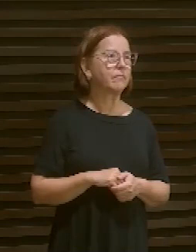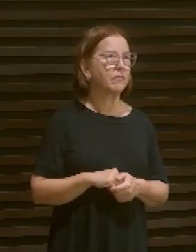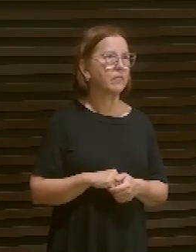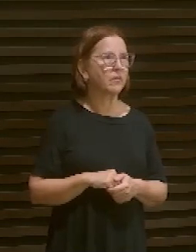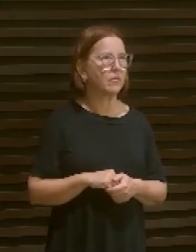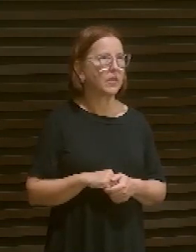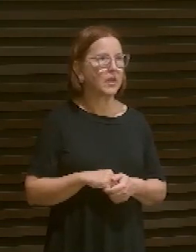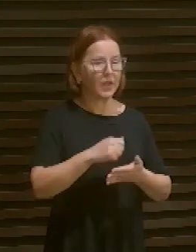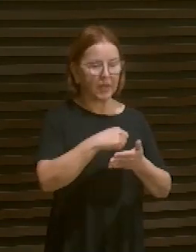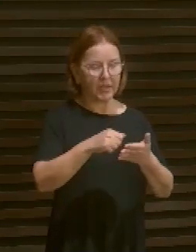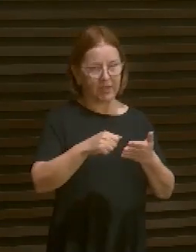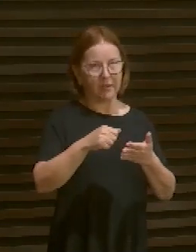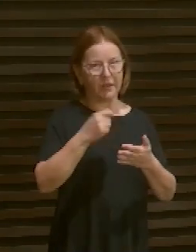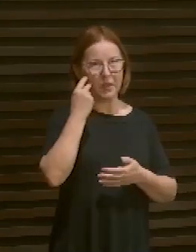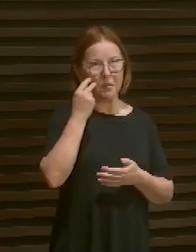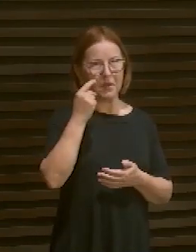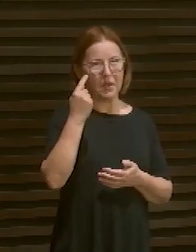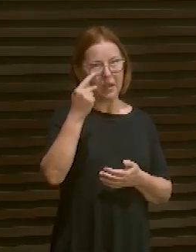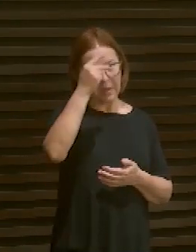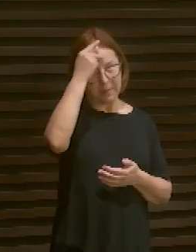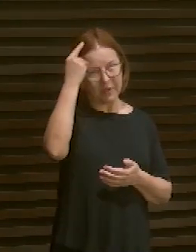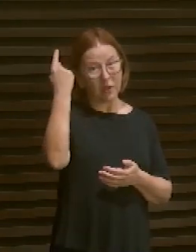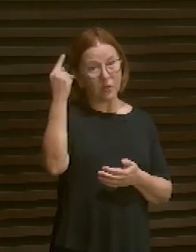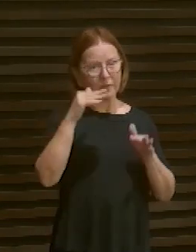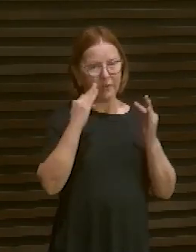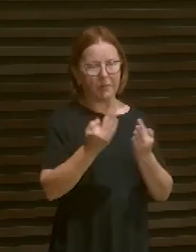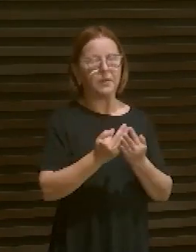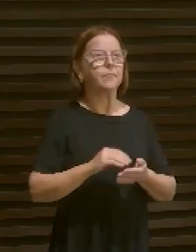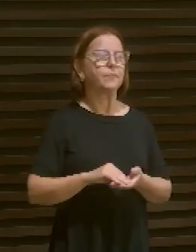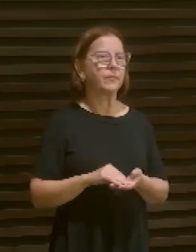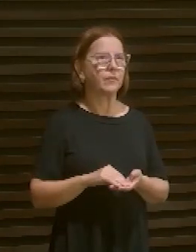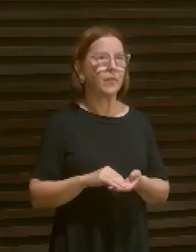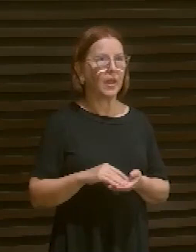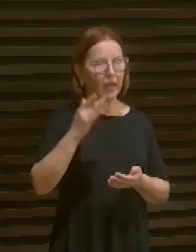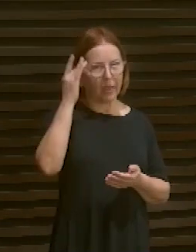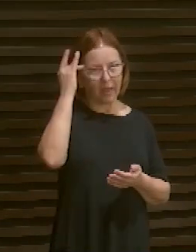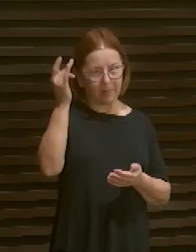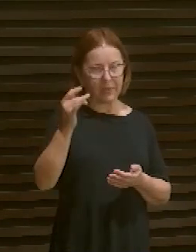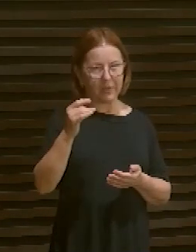E escreva para ele, ou telefone para ele. No outro dia eu mandei uma mensagem.